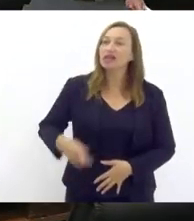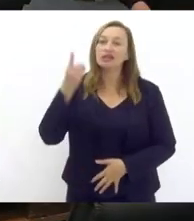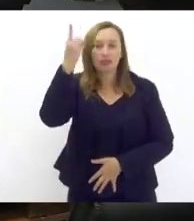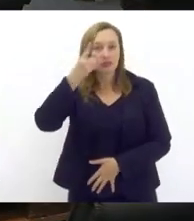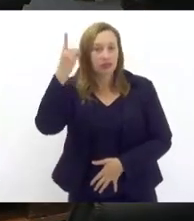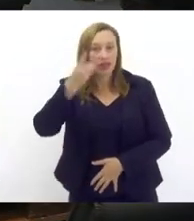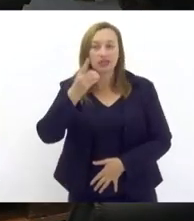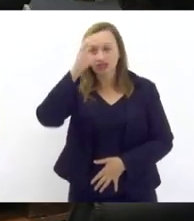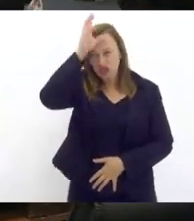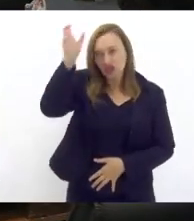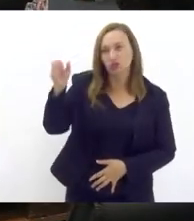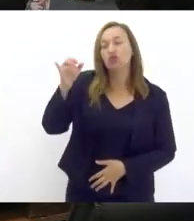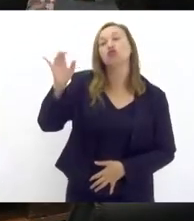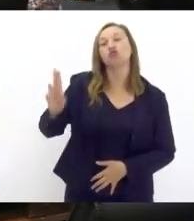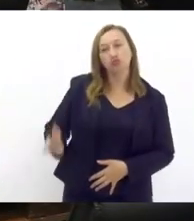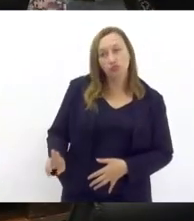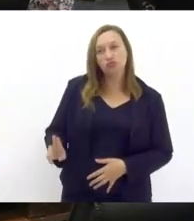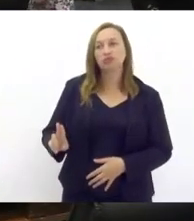companheira.